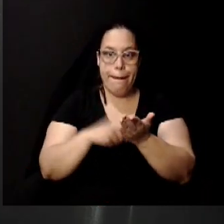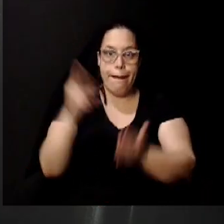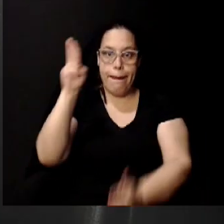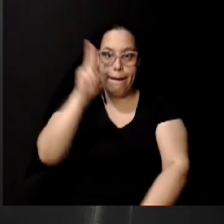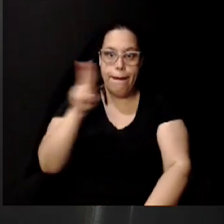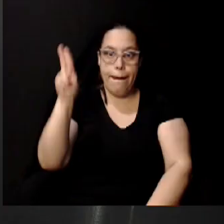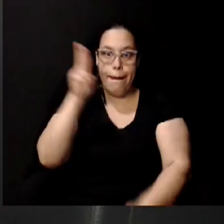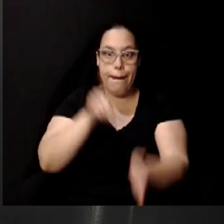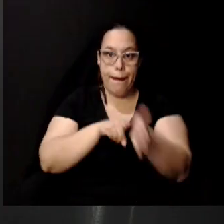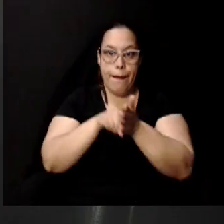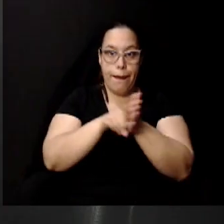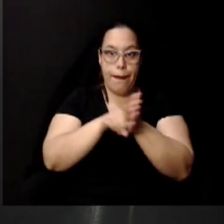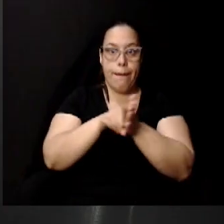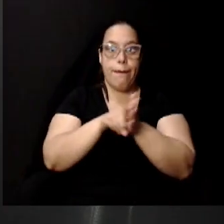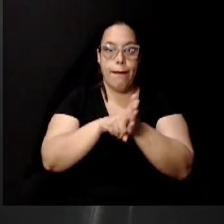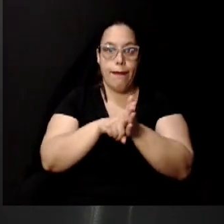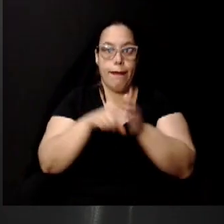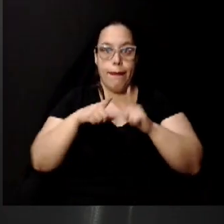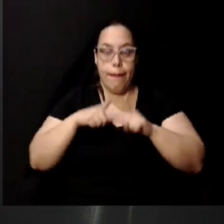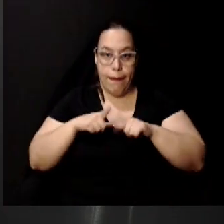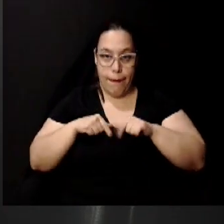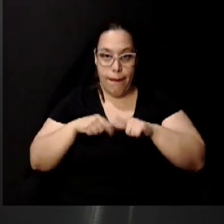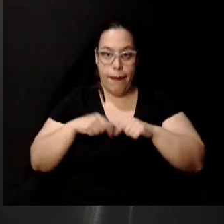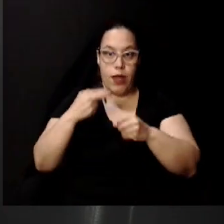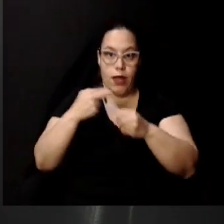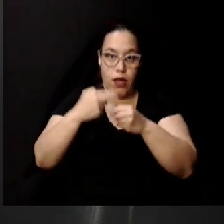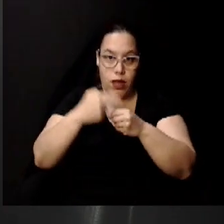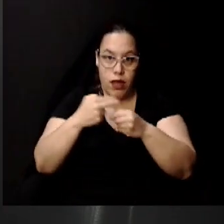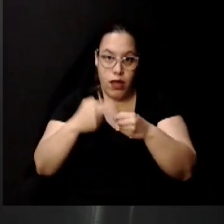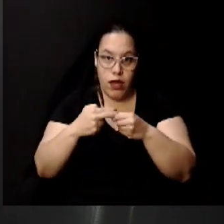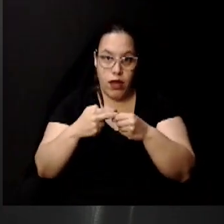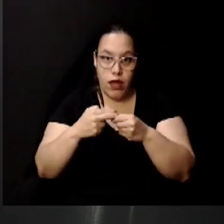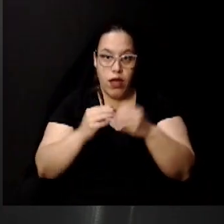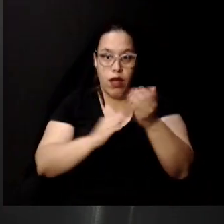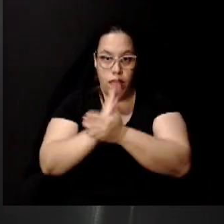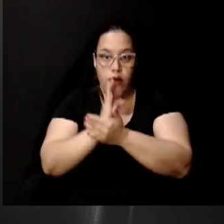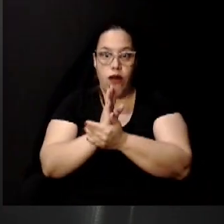Israel. Aconteceu aqui na Unicamp, a Unicamp acabou de aprovar, inclusive,